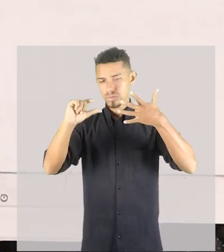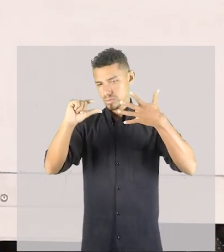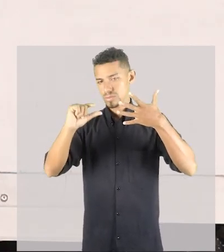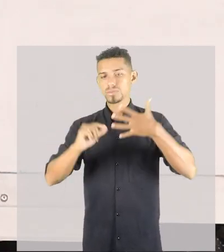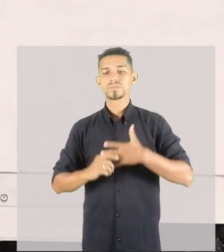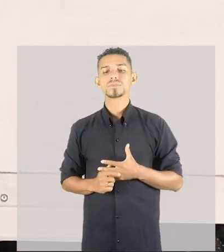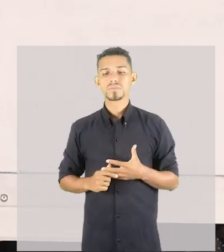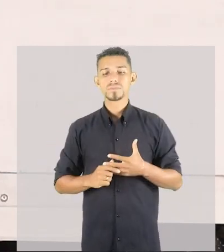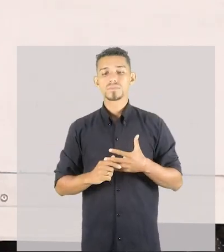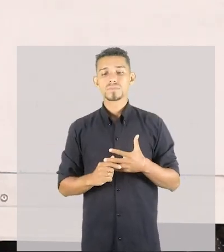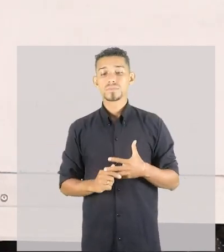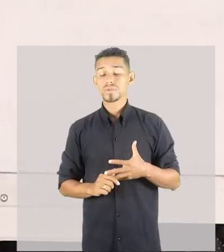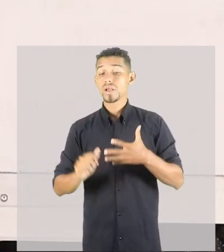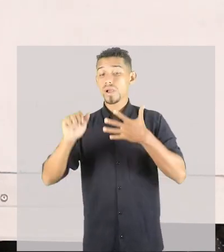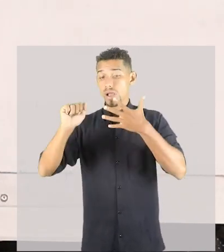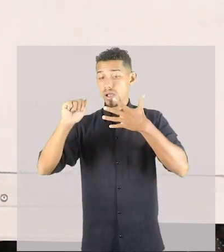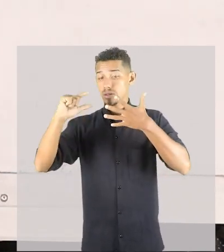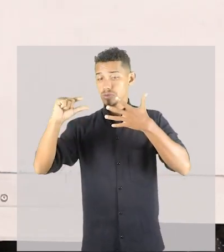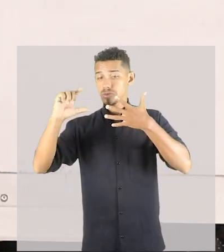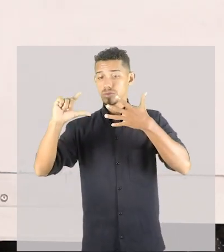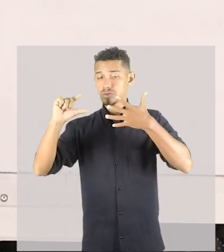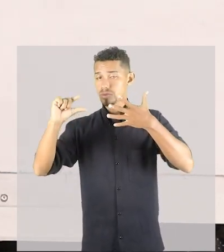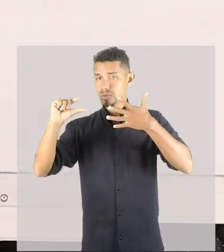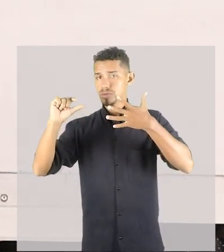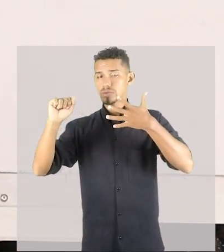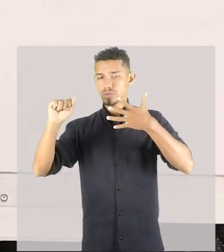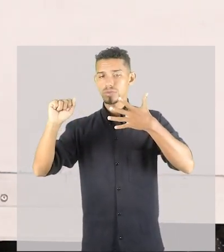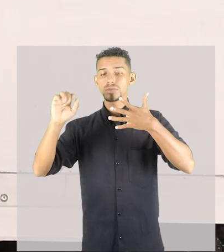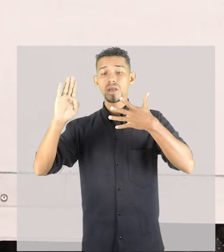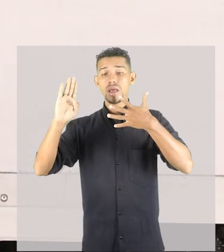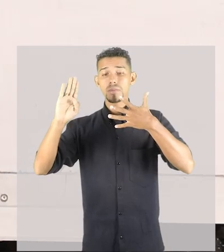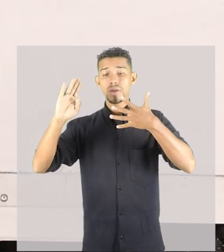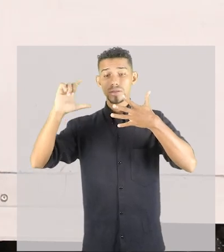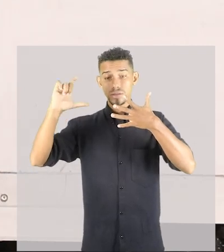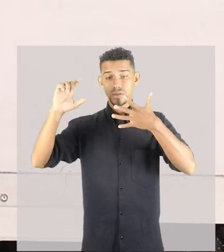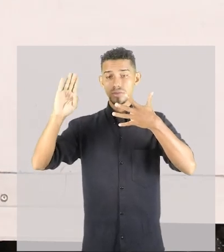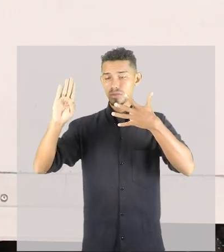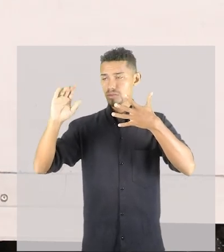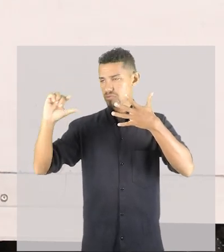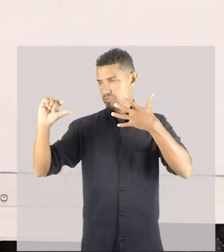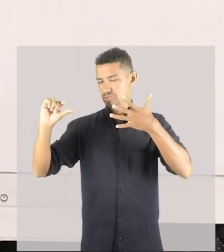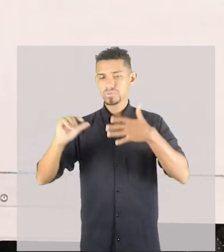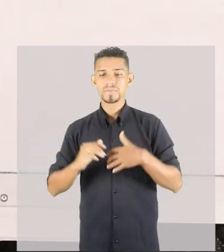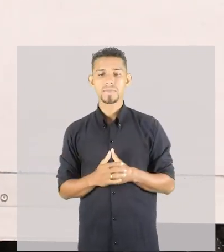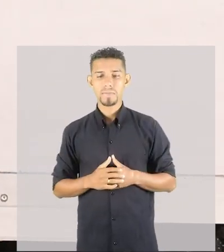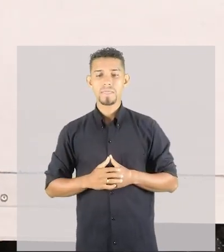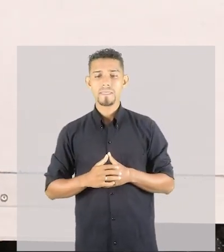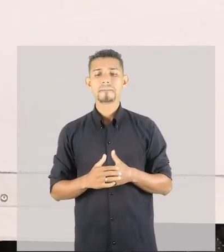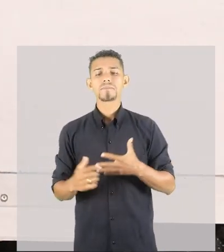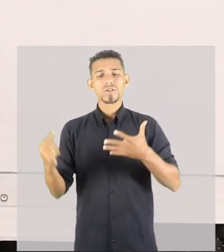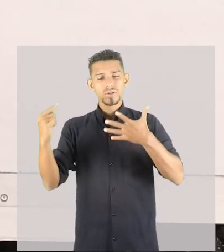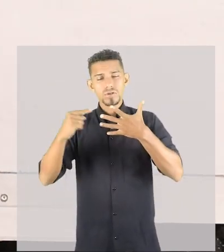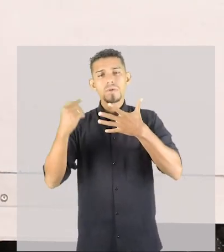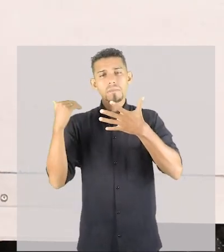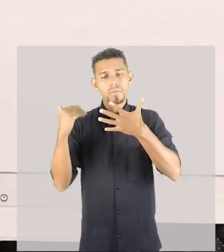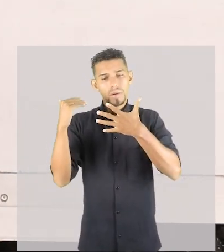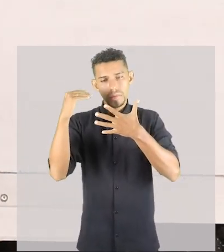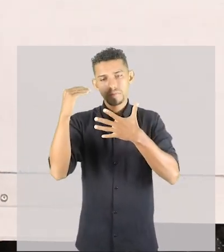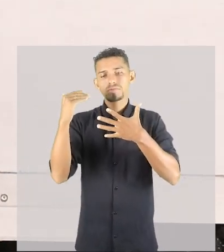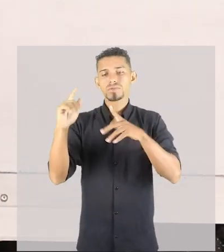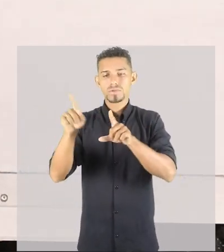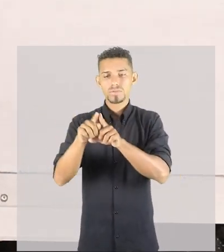acrescento 2 alelos dominantes, certo? Vamos colocar aqui, ó, da mesma forma que você